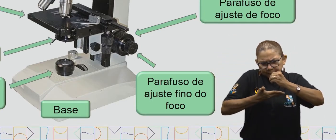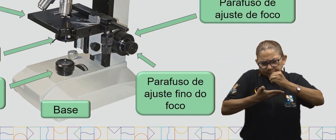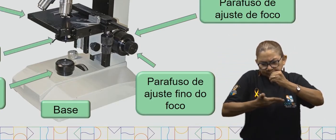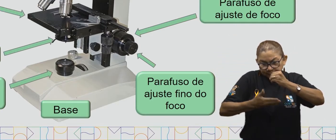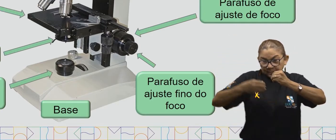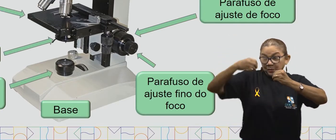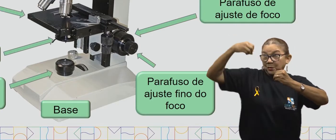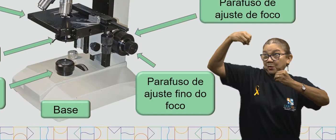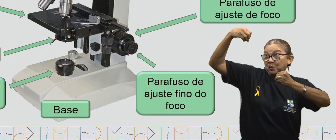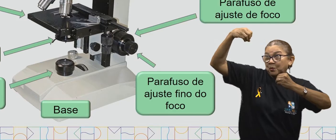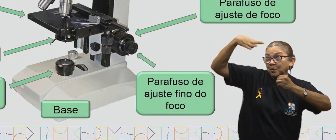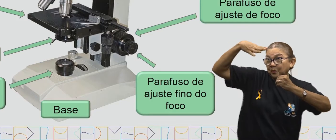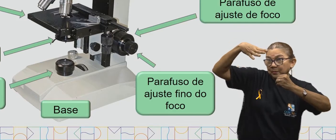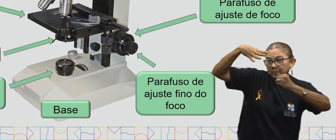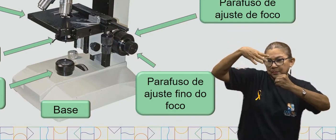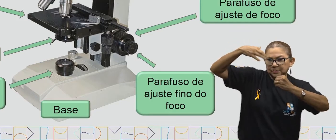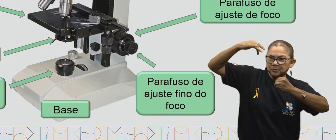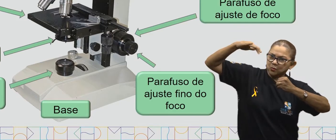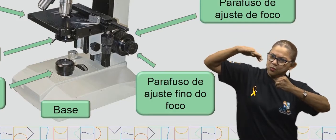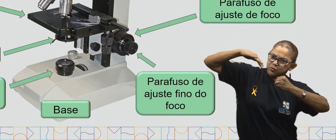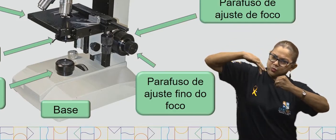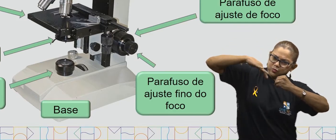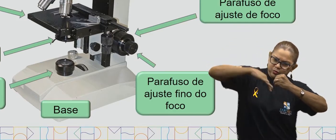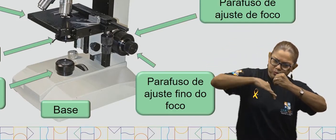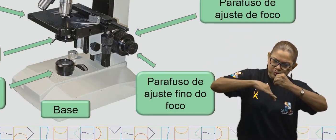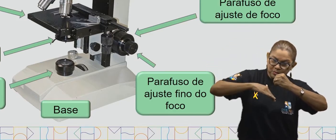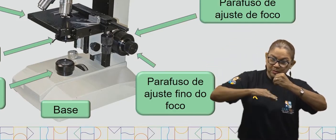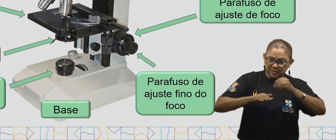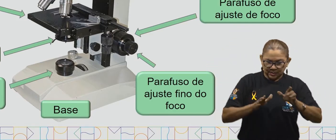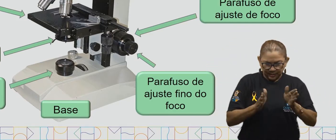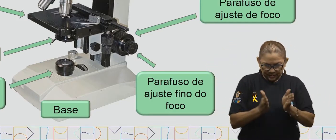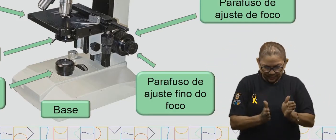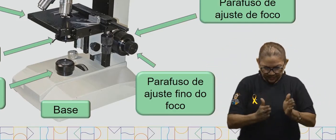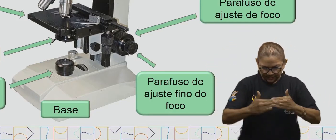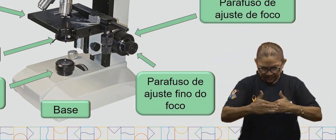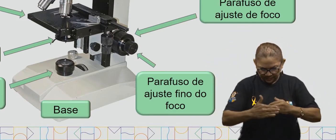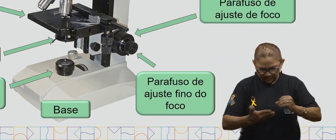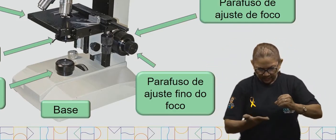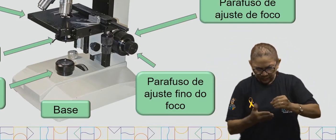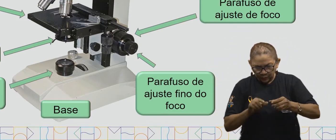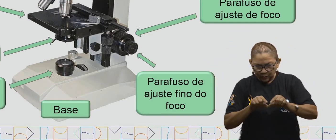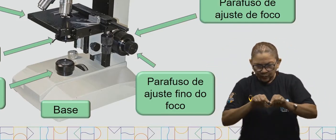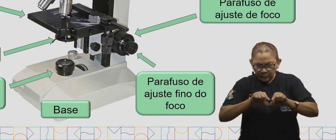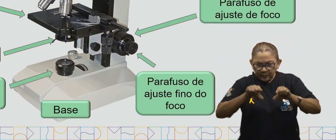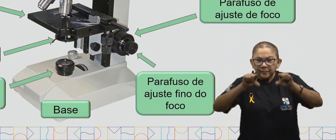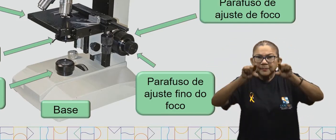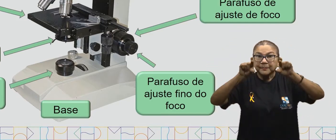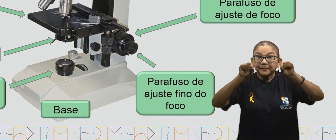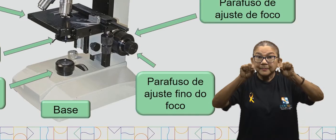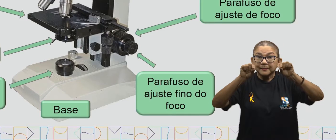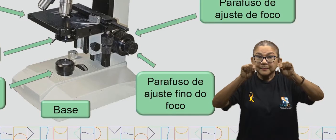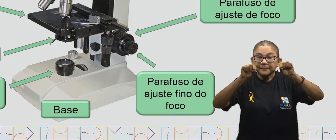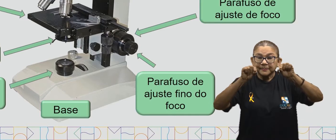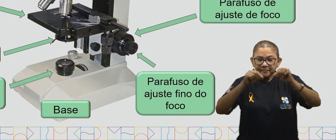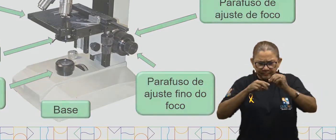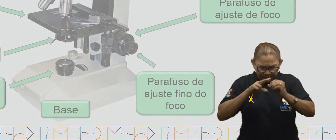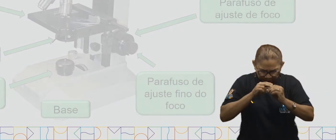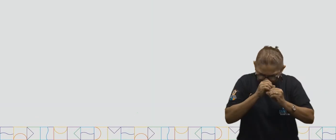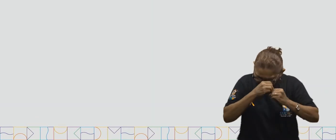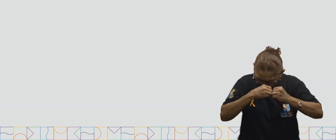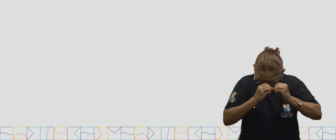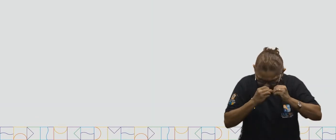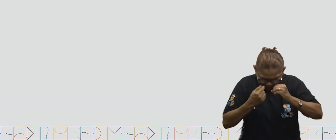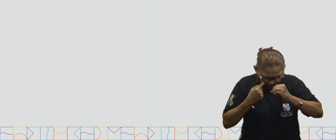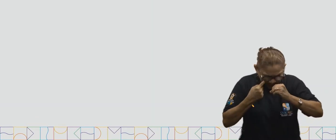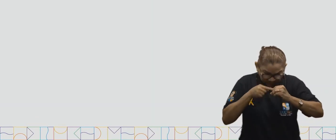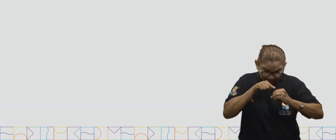concentra raios de luz, e um suporte para colocar a lâmina com o material a ser observado.